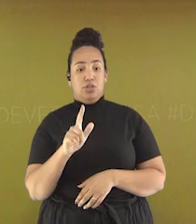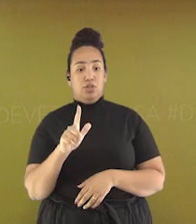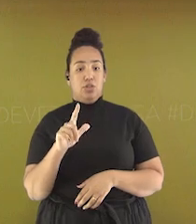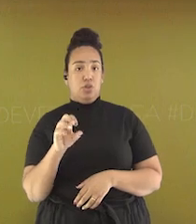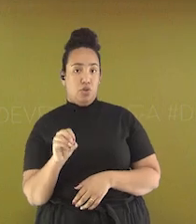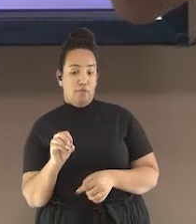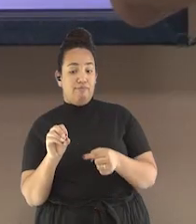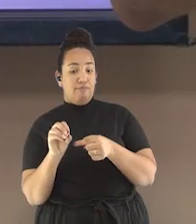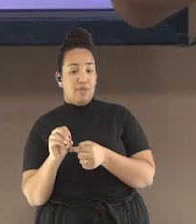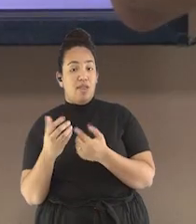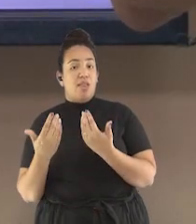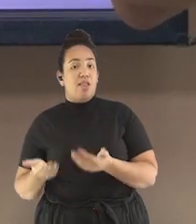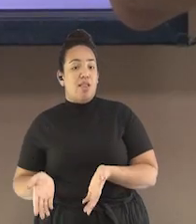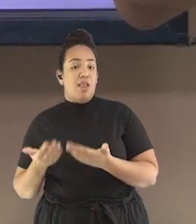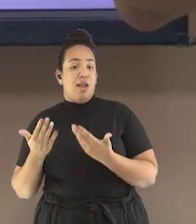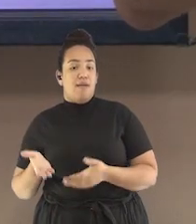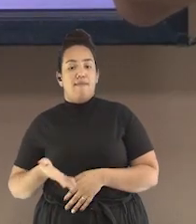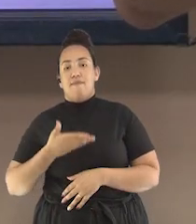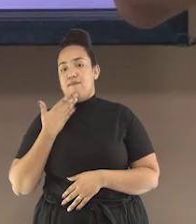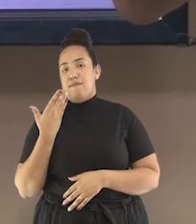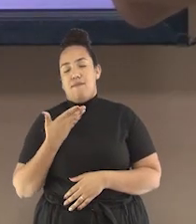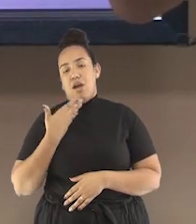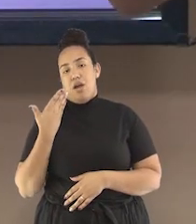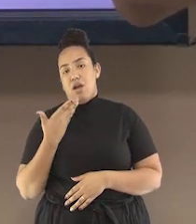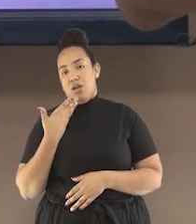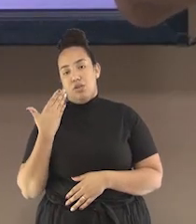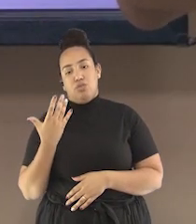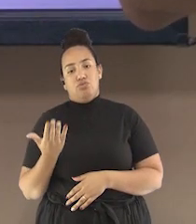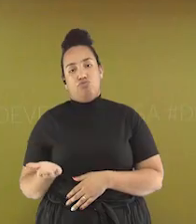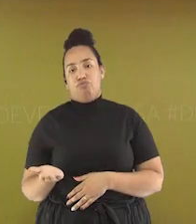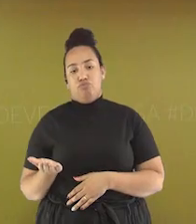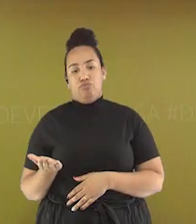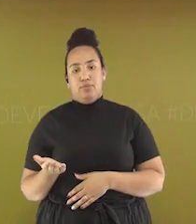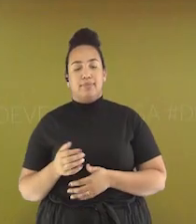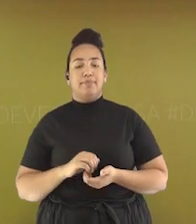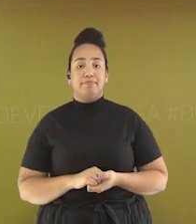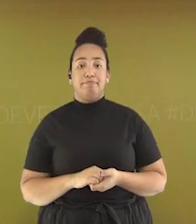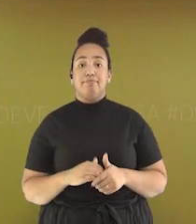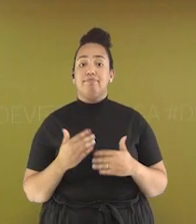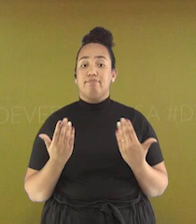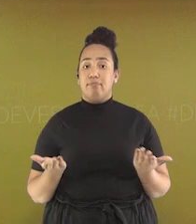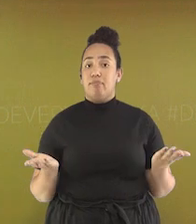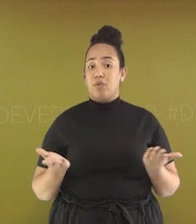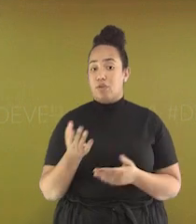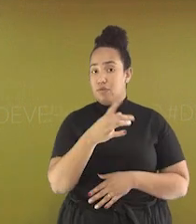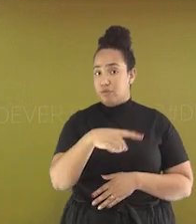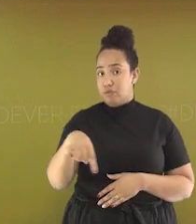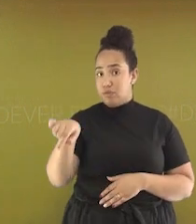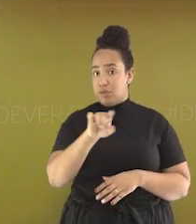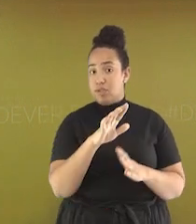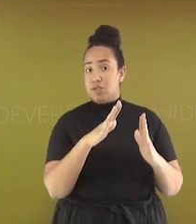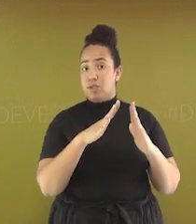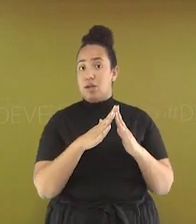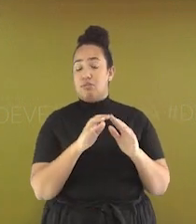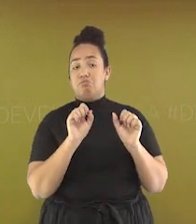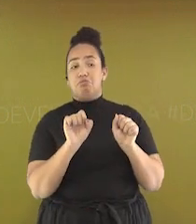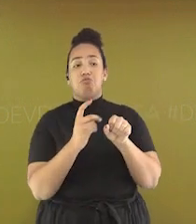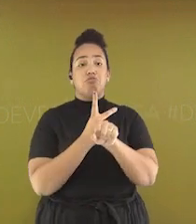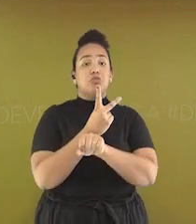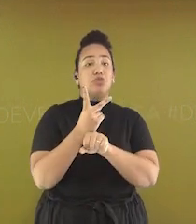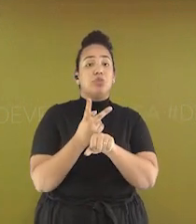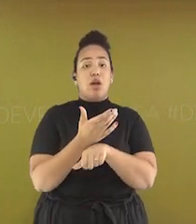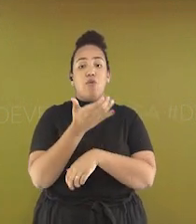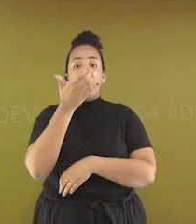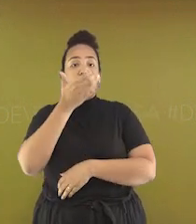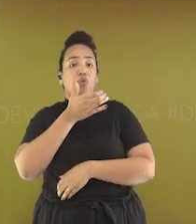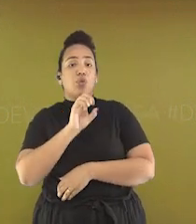mais leve, tem mais facilidade de segurar, logo ele é mais leve. Que tal você estimar na sua casa a fruta ou legume que seja